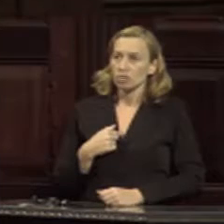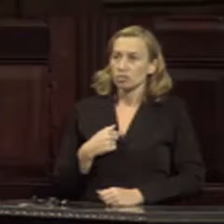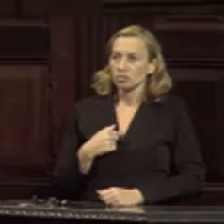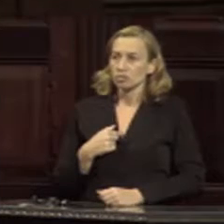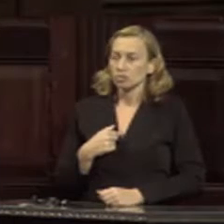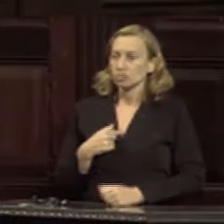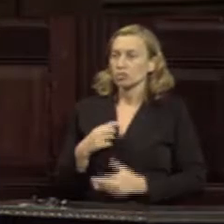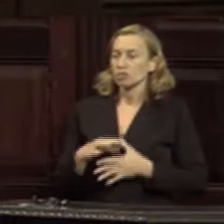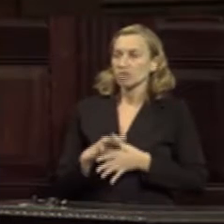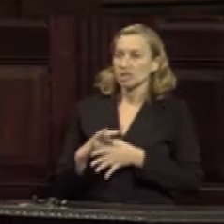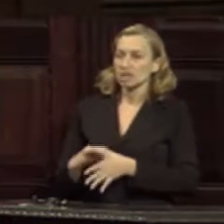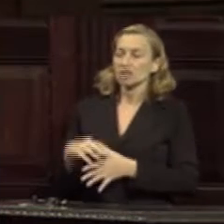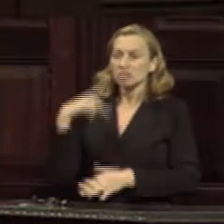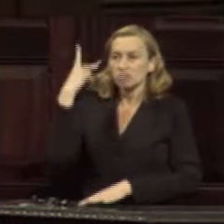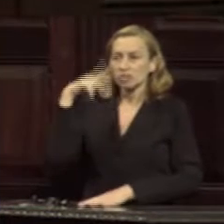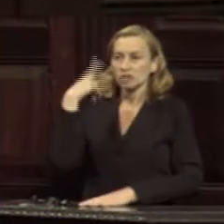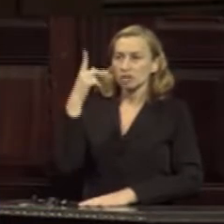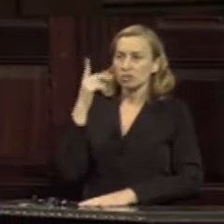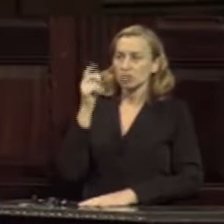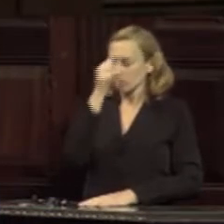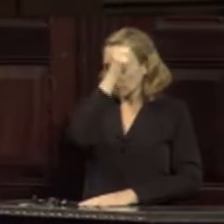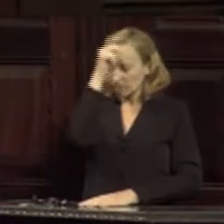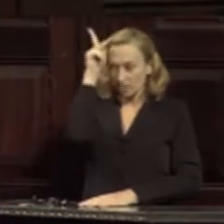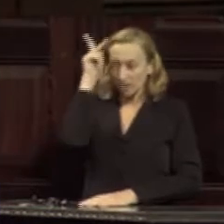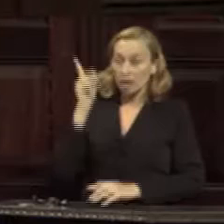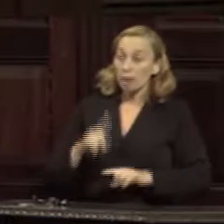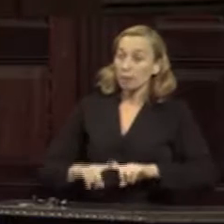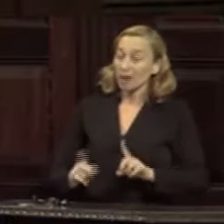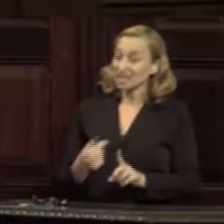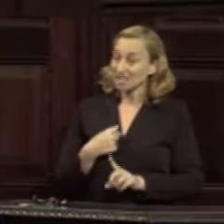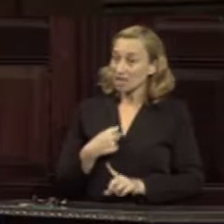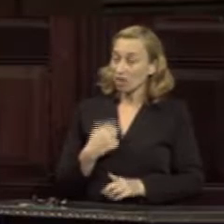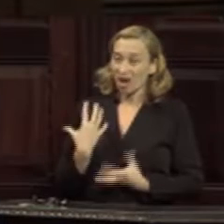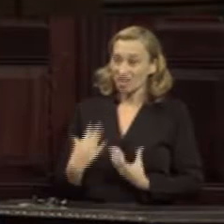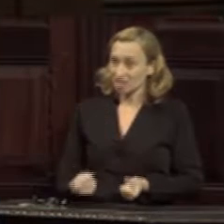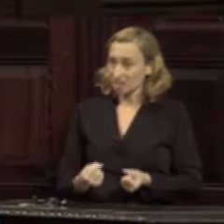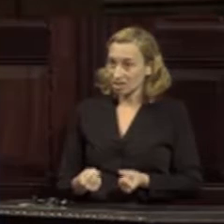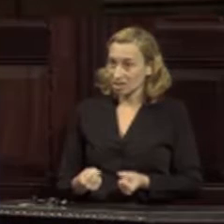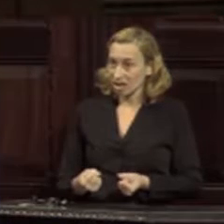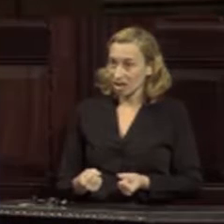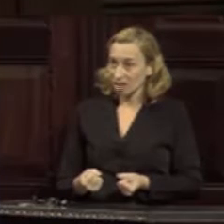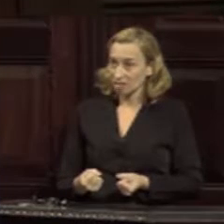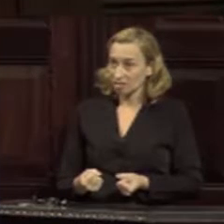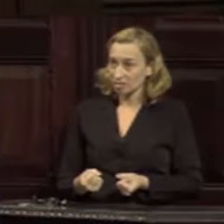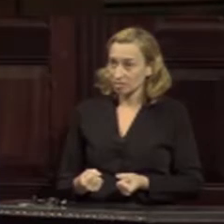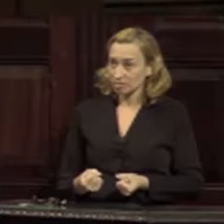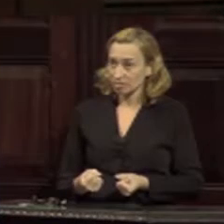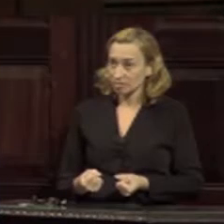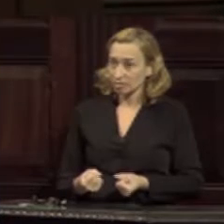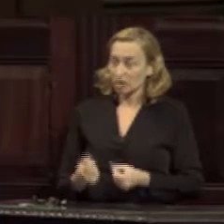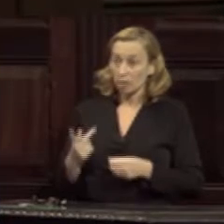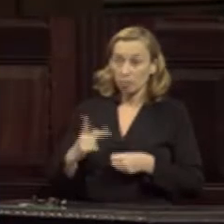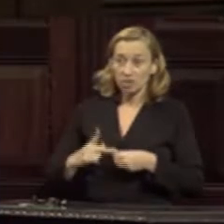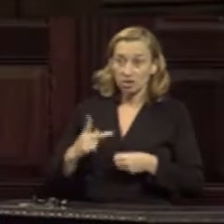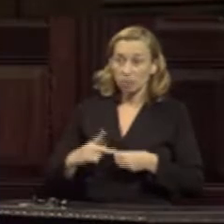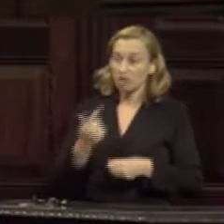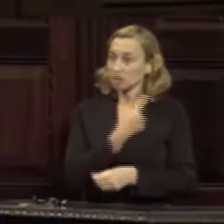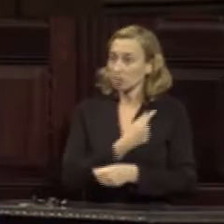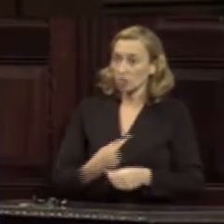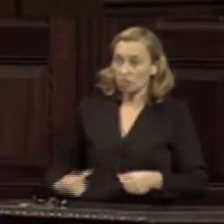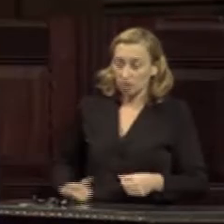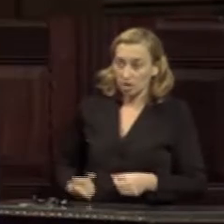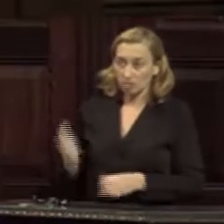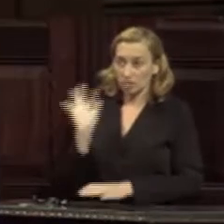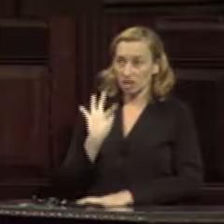tenho que admitir que a relação que a Petrobras e o governo federal tiveram com o